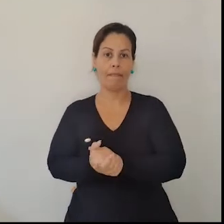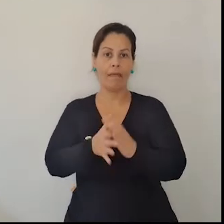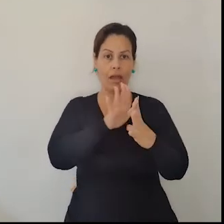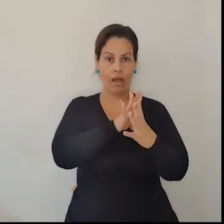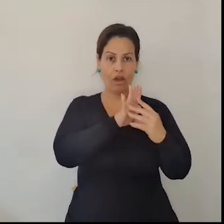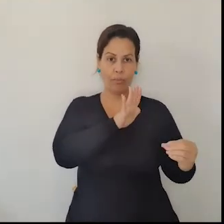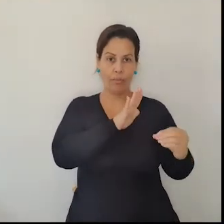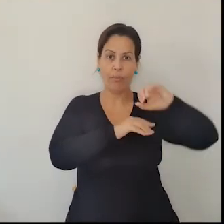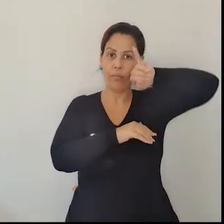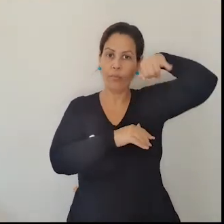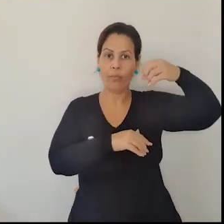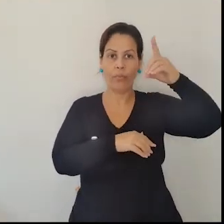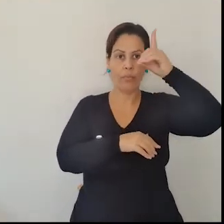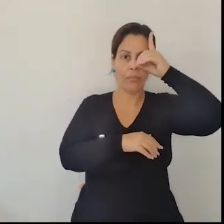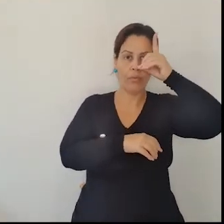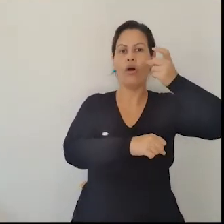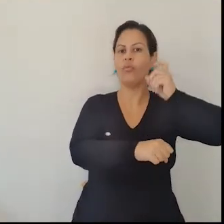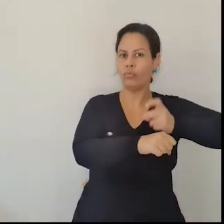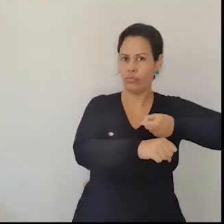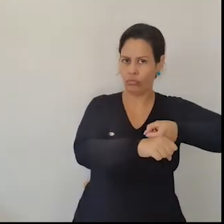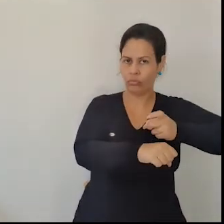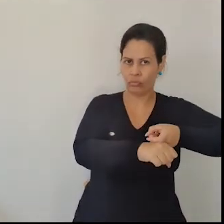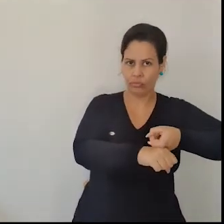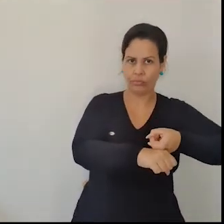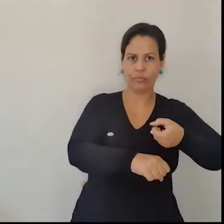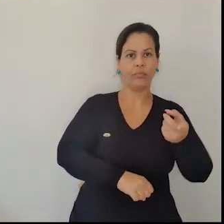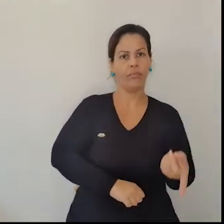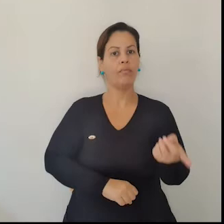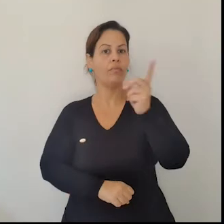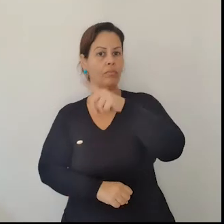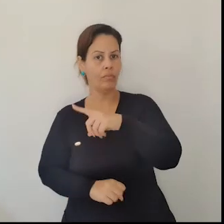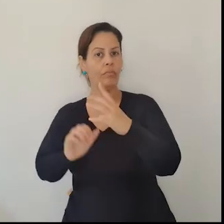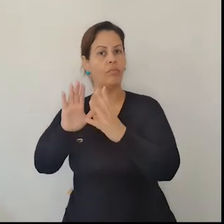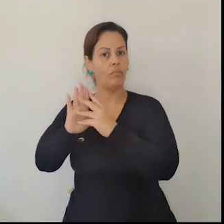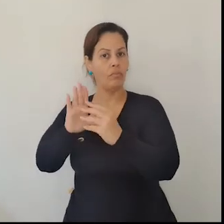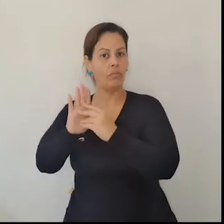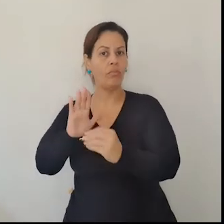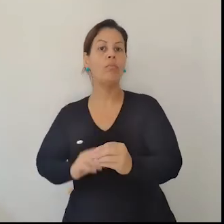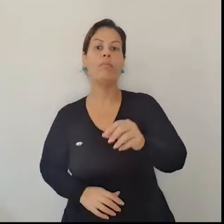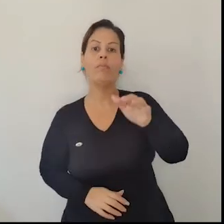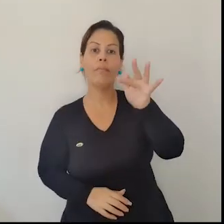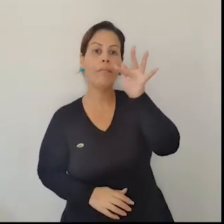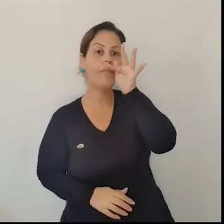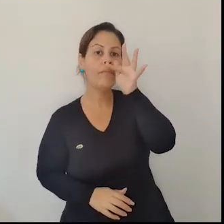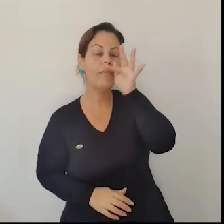ó, que enquanto o modelo de Dalton era um modelo maciço,